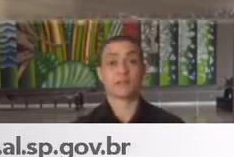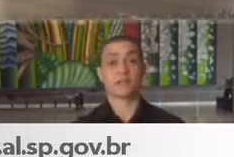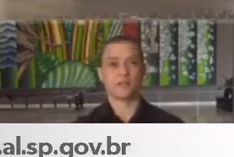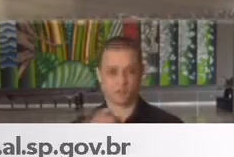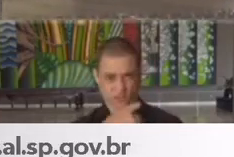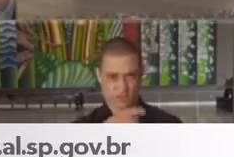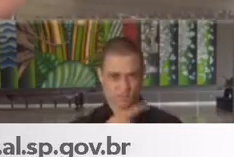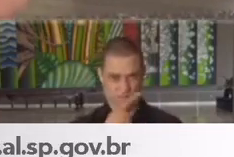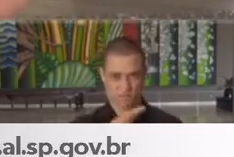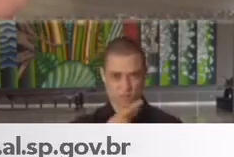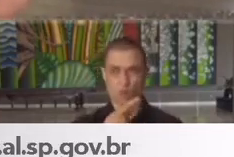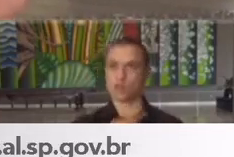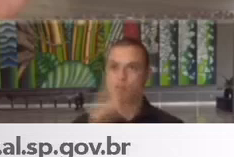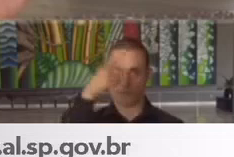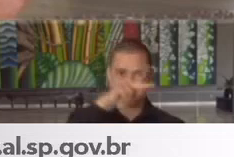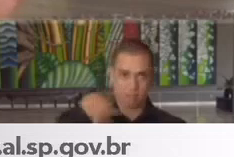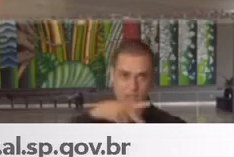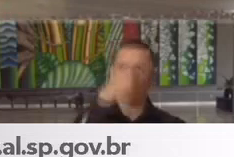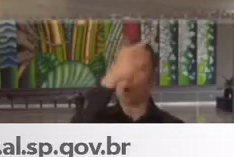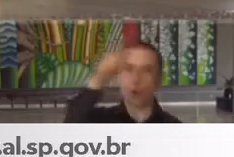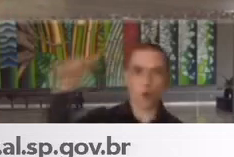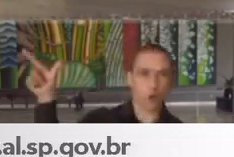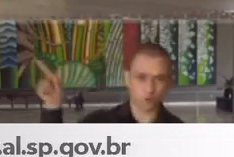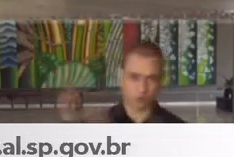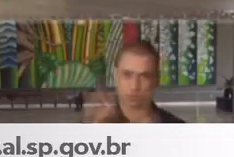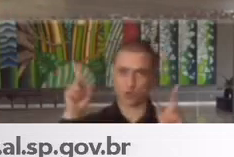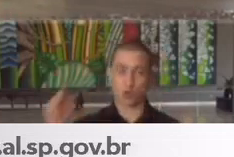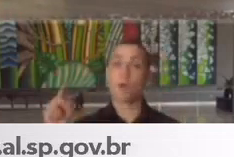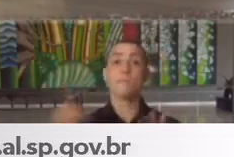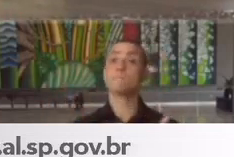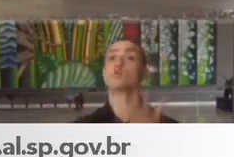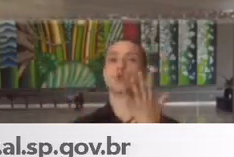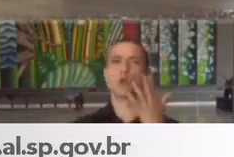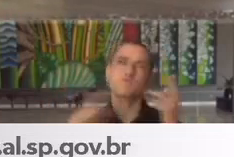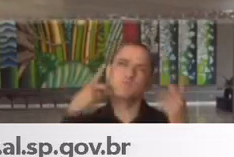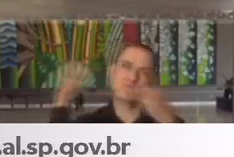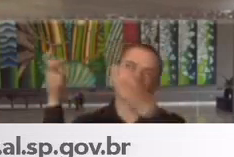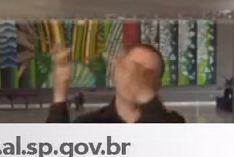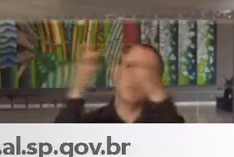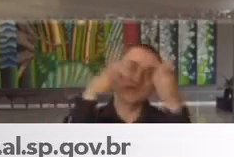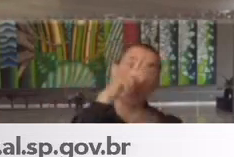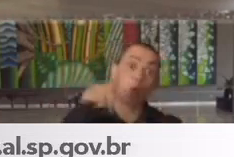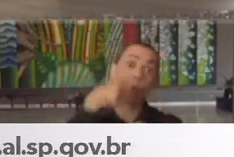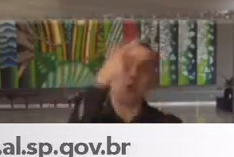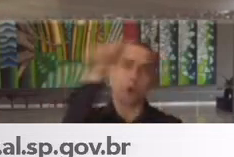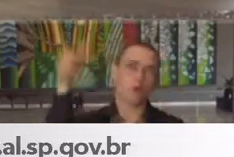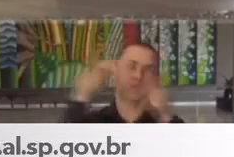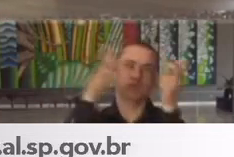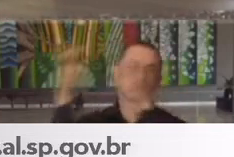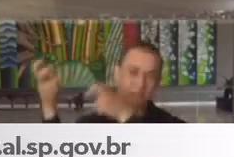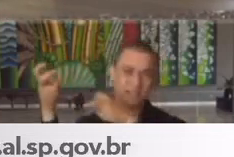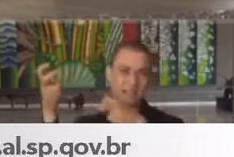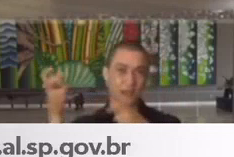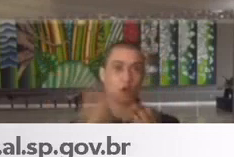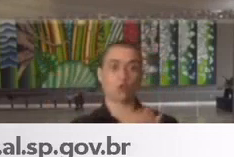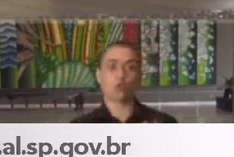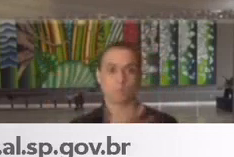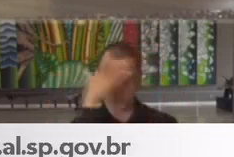observação para os demais países nos mostra que a curva de crescimento